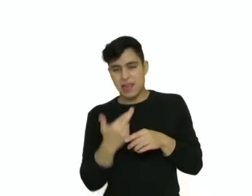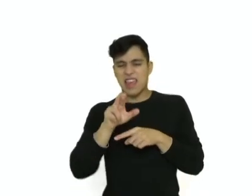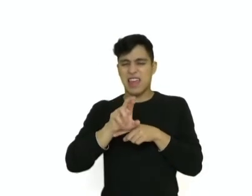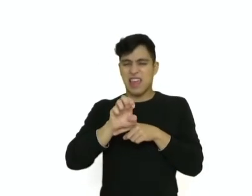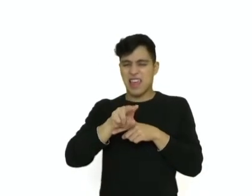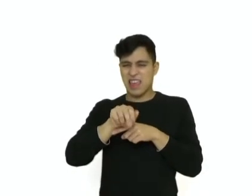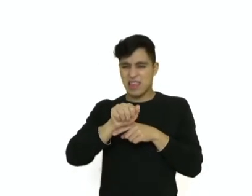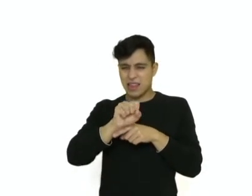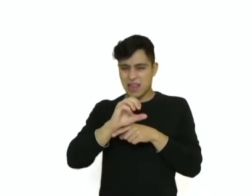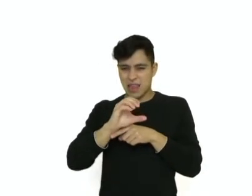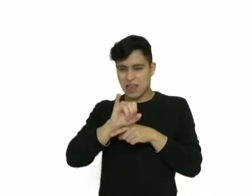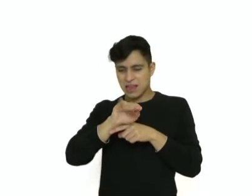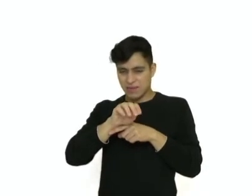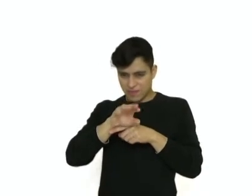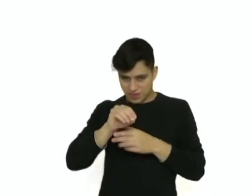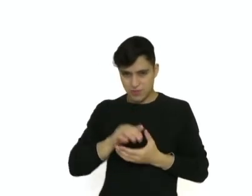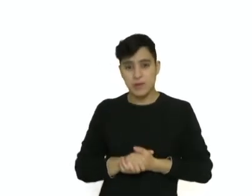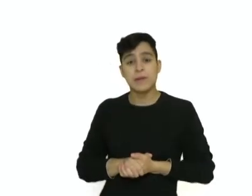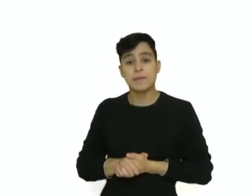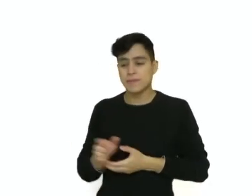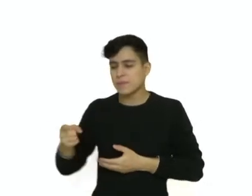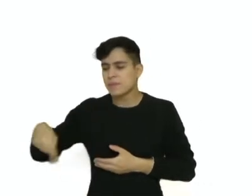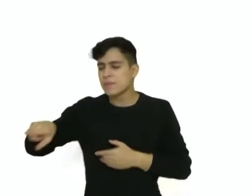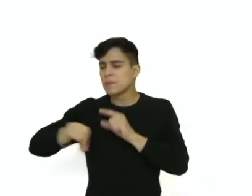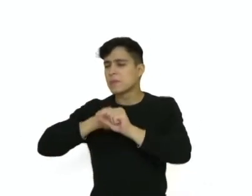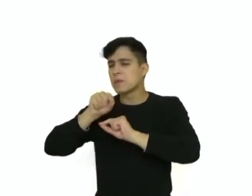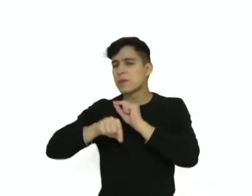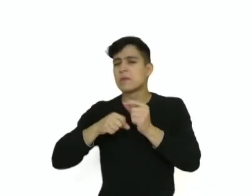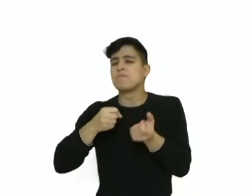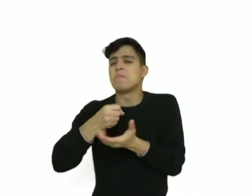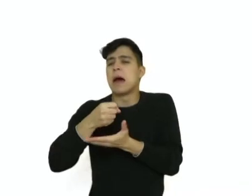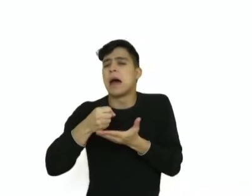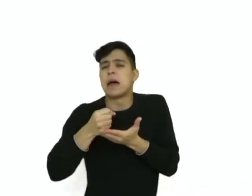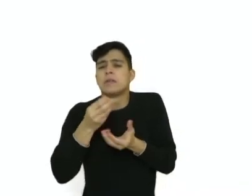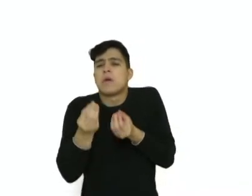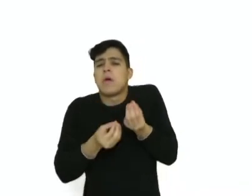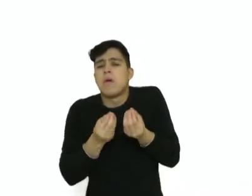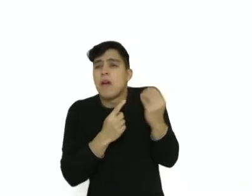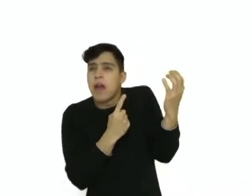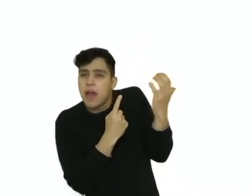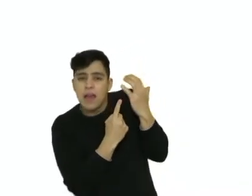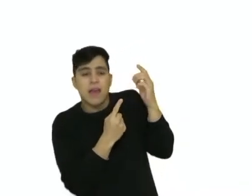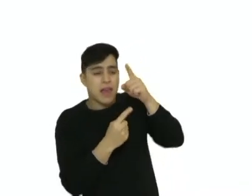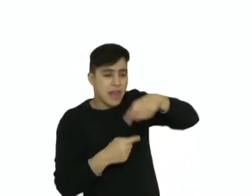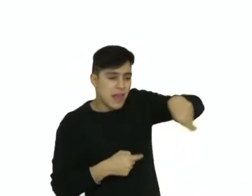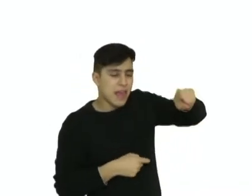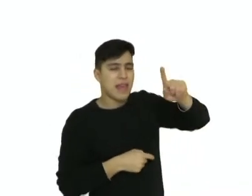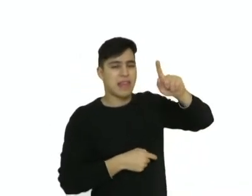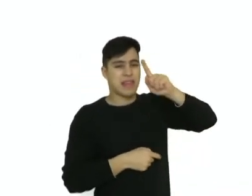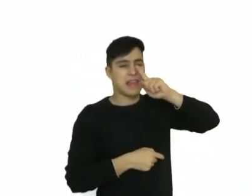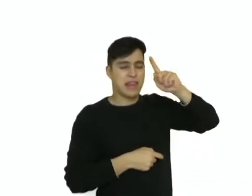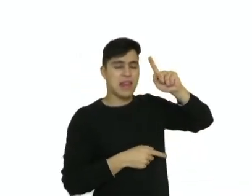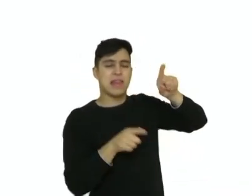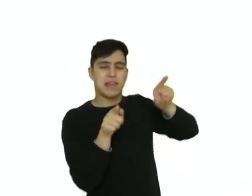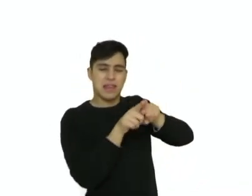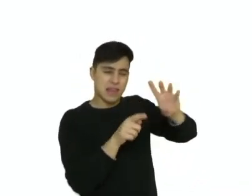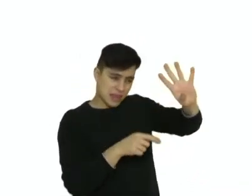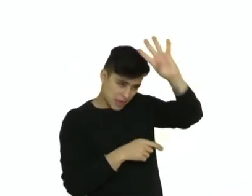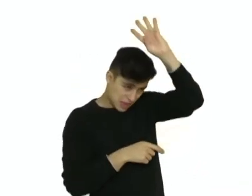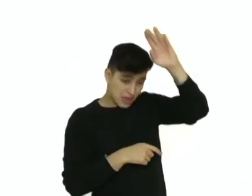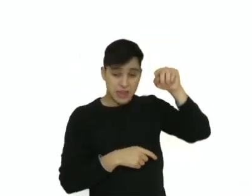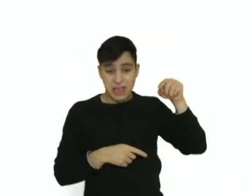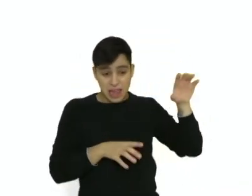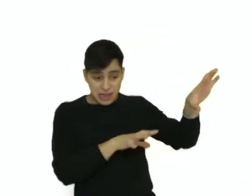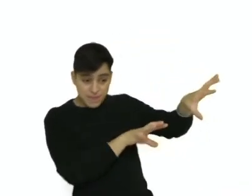os renascentistas tinham como inspiração as obras dos gregos romanos, valorizavam o individualismo e o antropocentrismo,